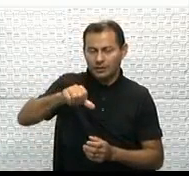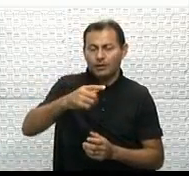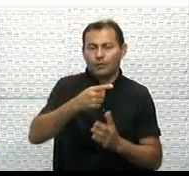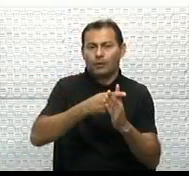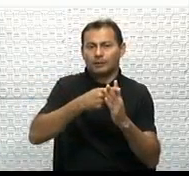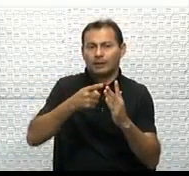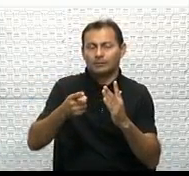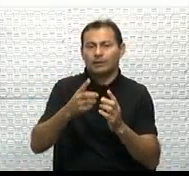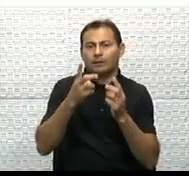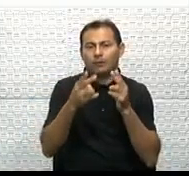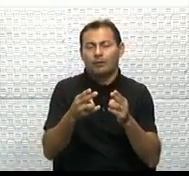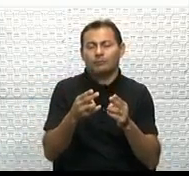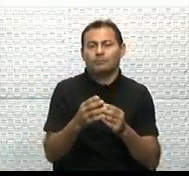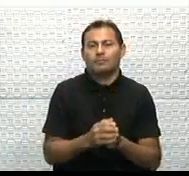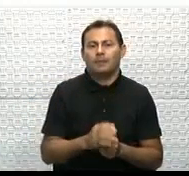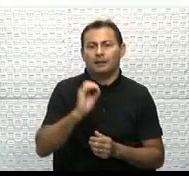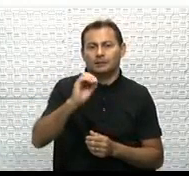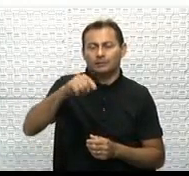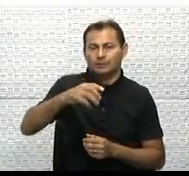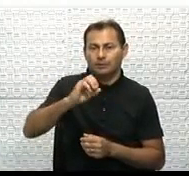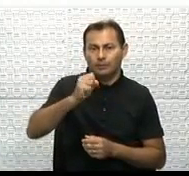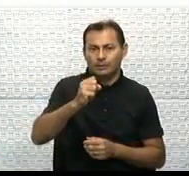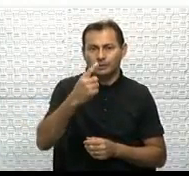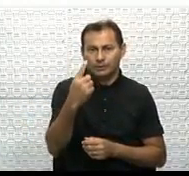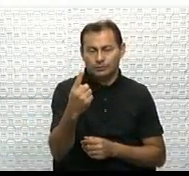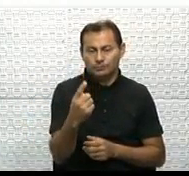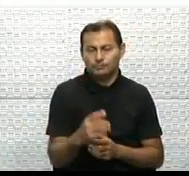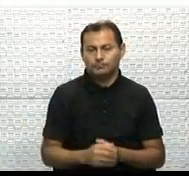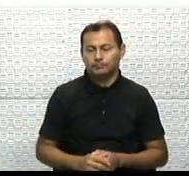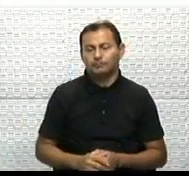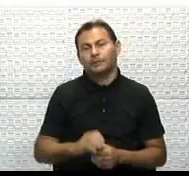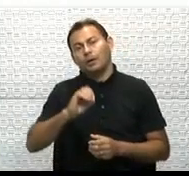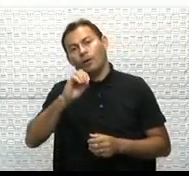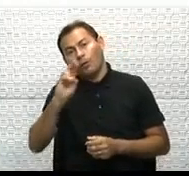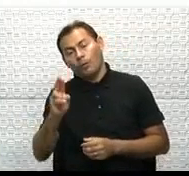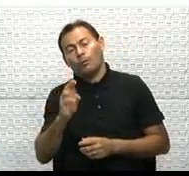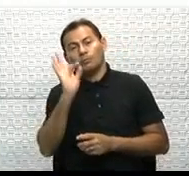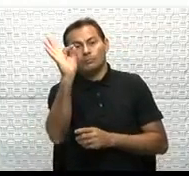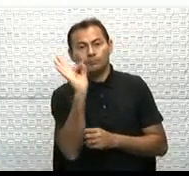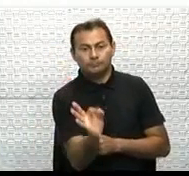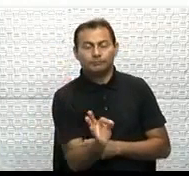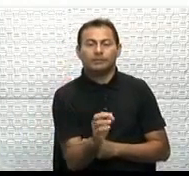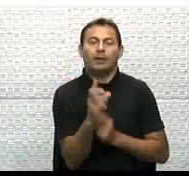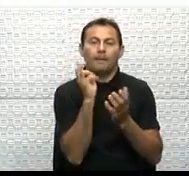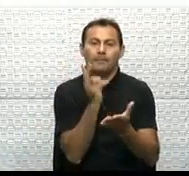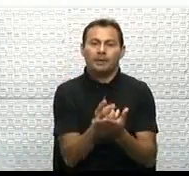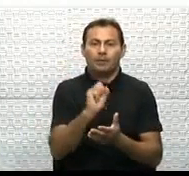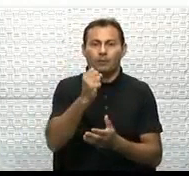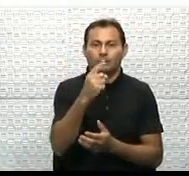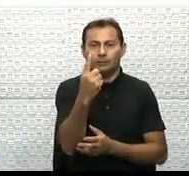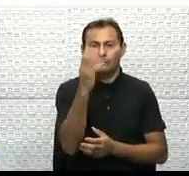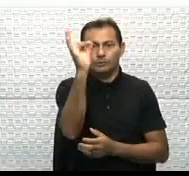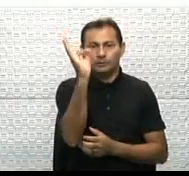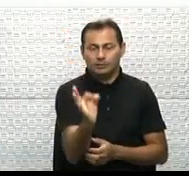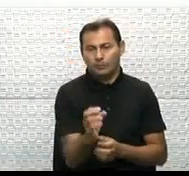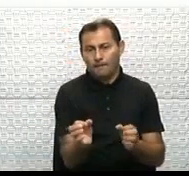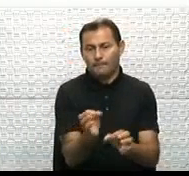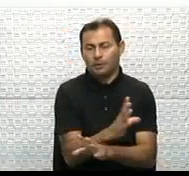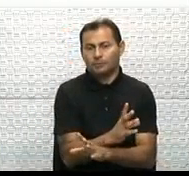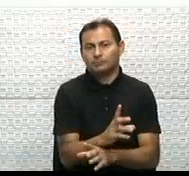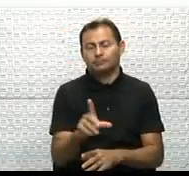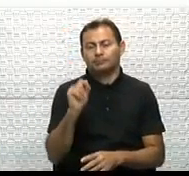ao quadrado é igual a 0,81. Ou em porcentagem, isso é o mesmo que 81%.